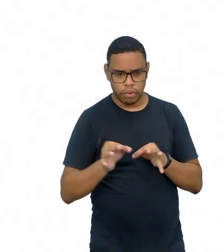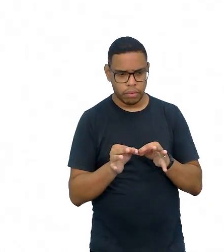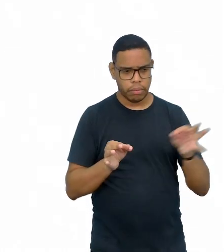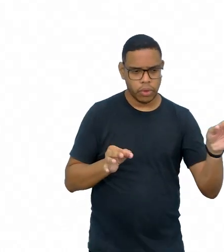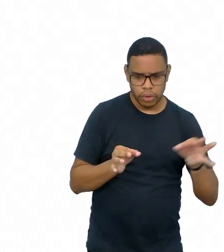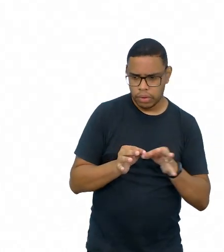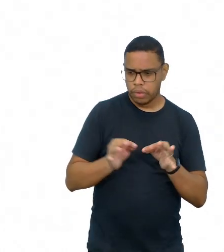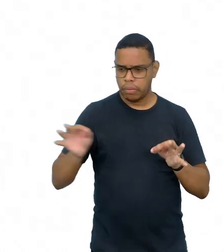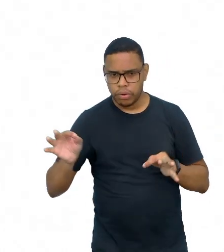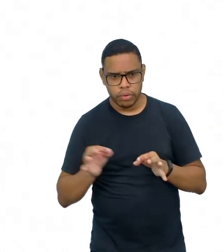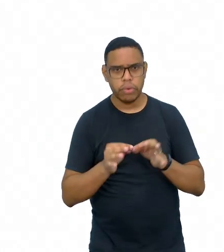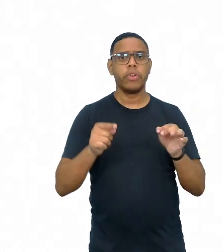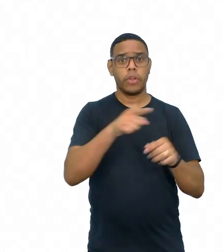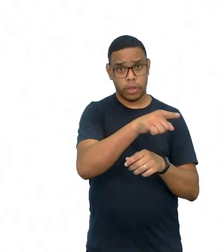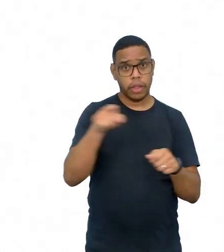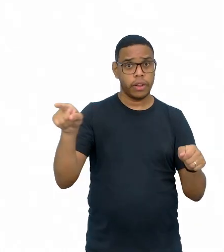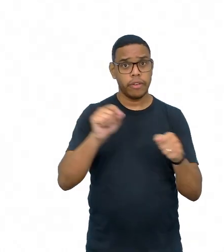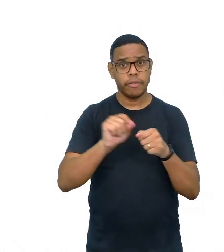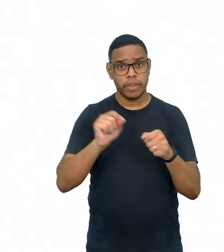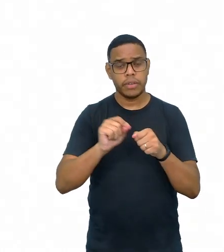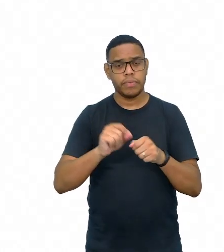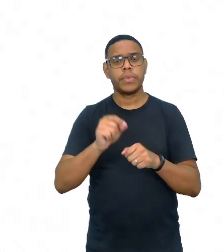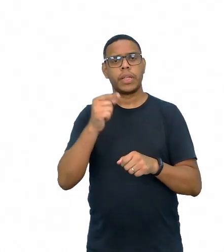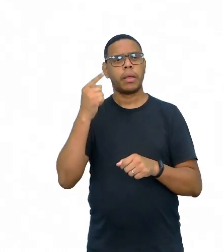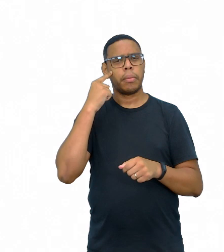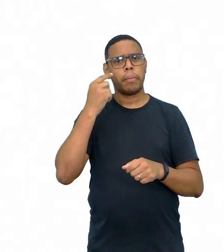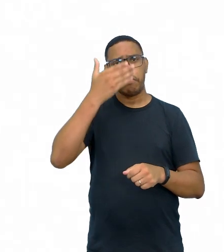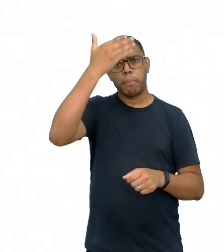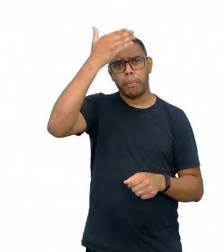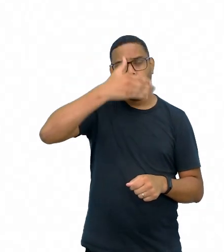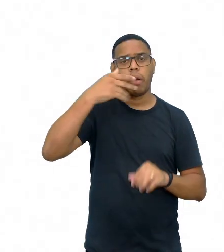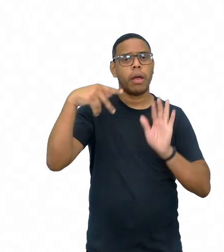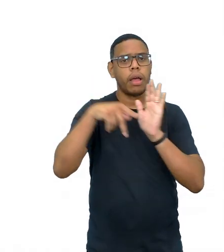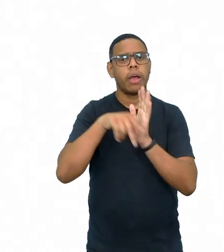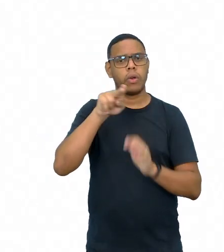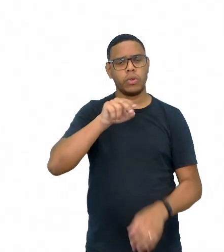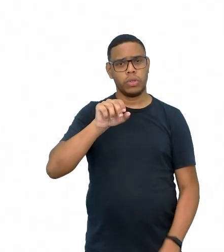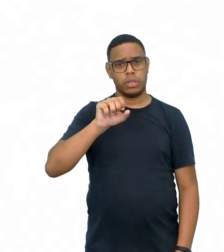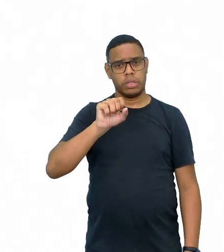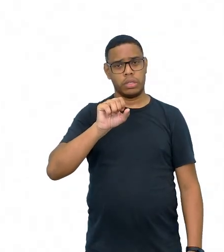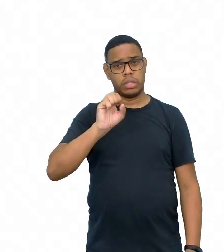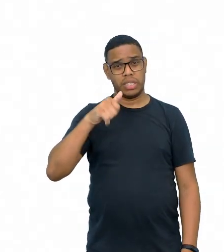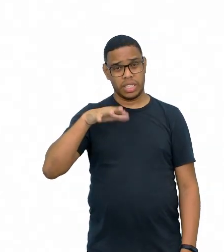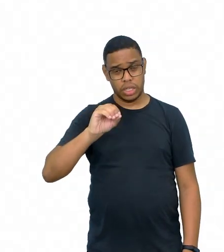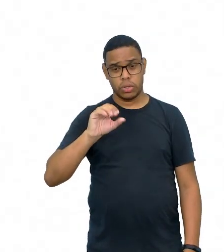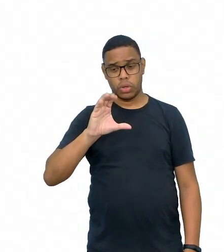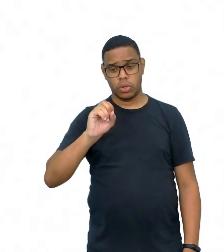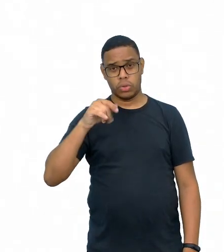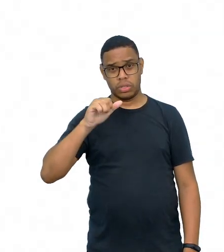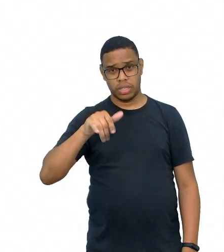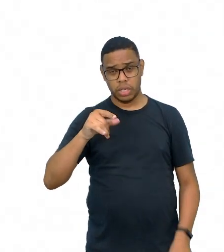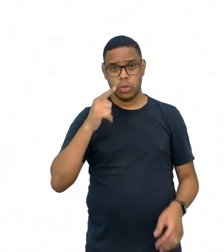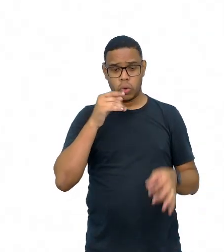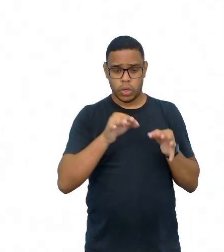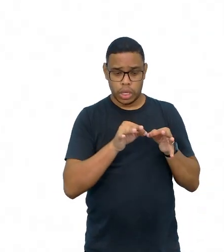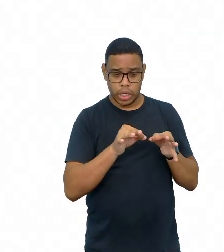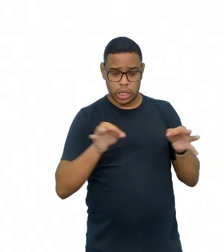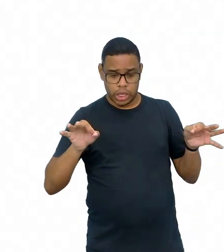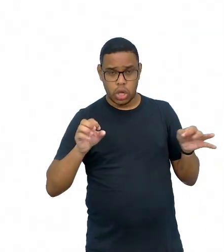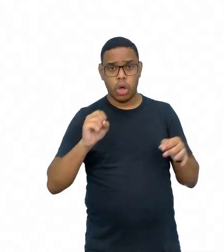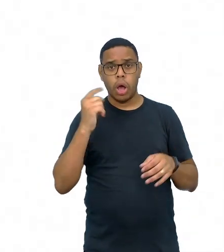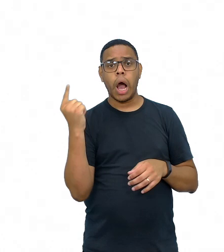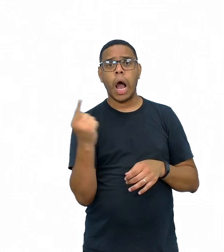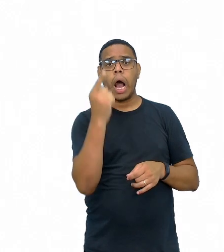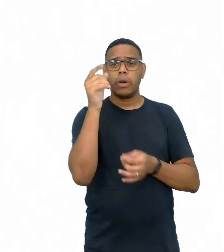comprovassem, usassem, né, a lei do seno, a lei do cosseno, para determinar algumas distâncias, algumas alturas, né, então foi